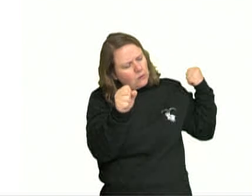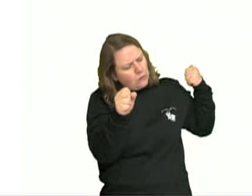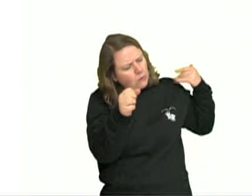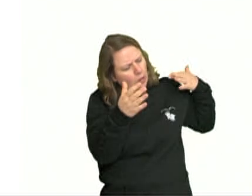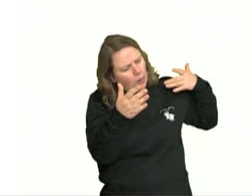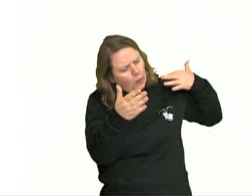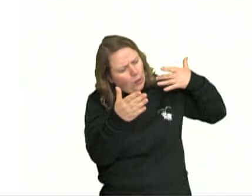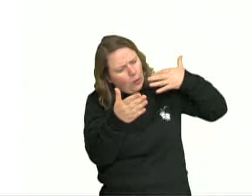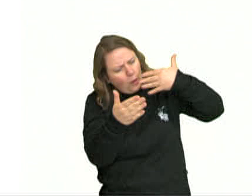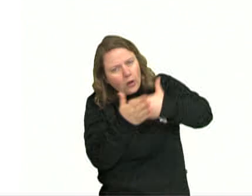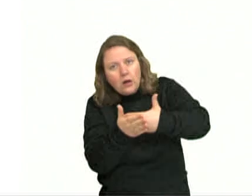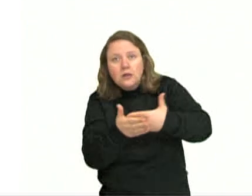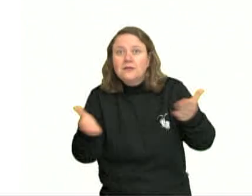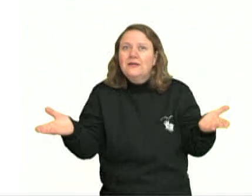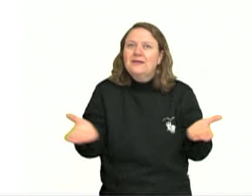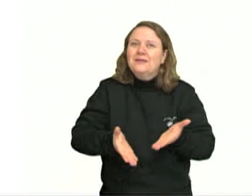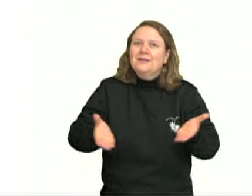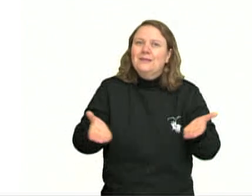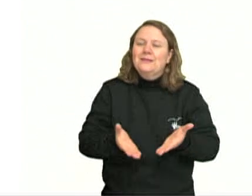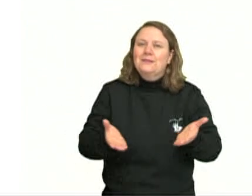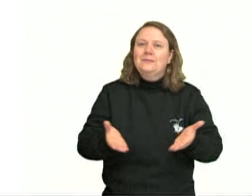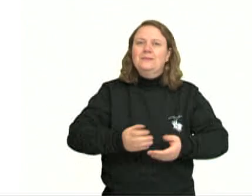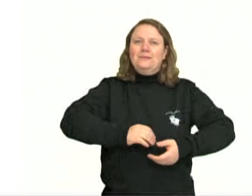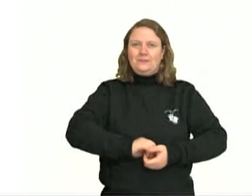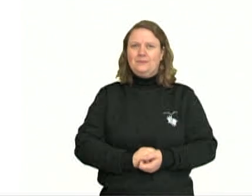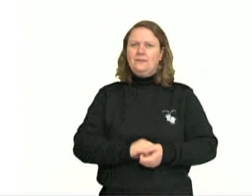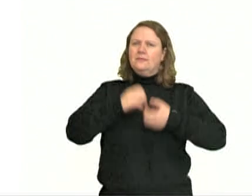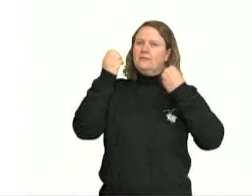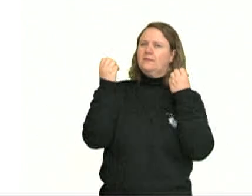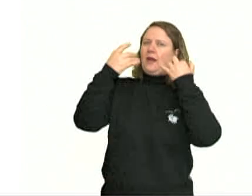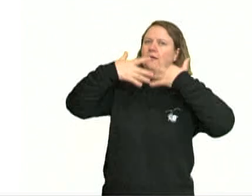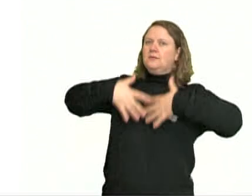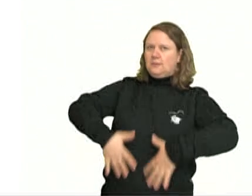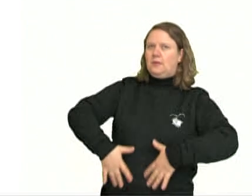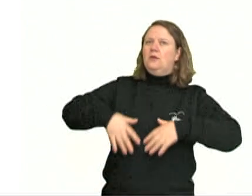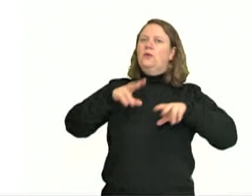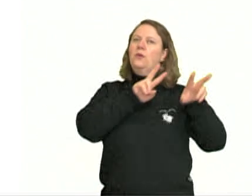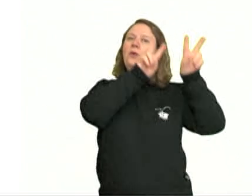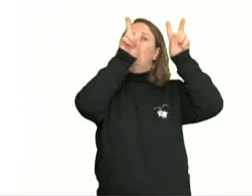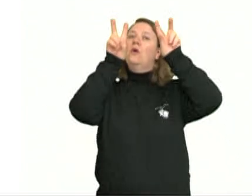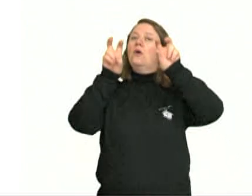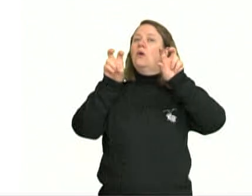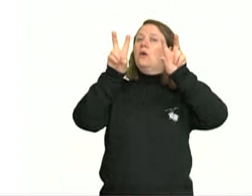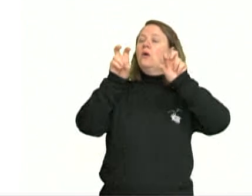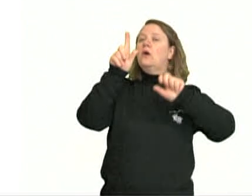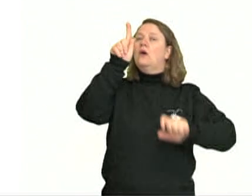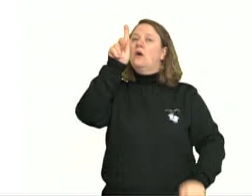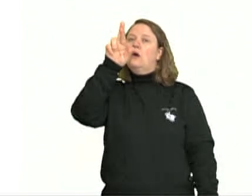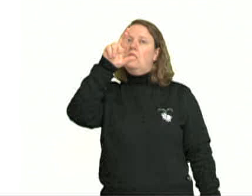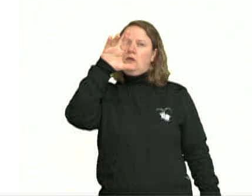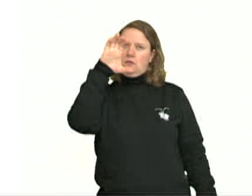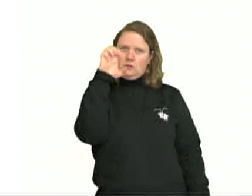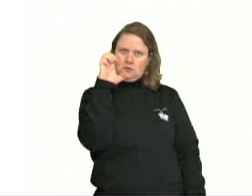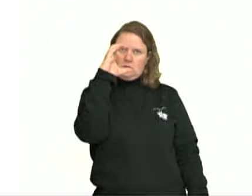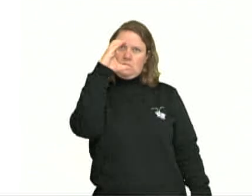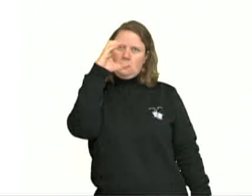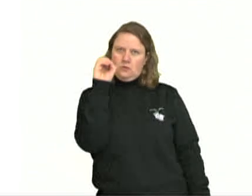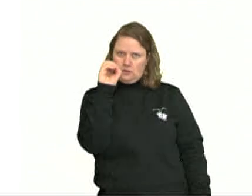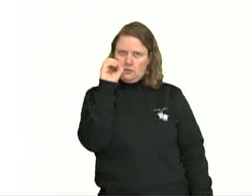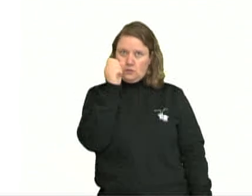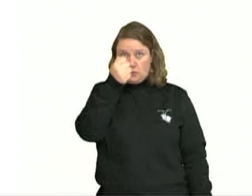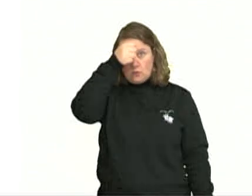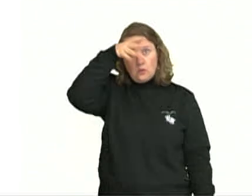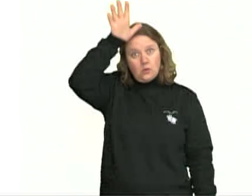de hoje. O fator que explica a adoção do termo greco-romano a um dos estilos da